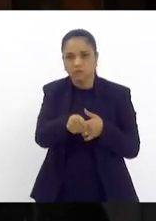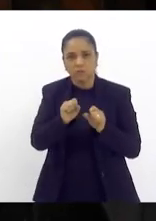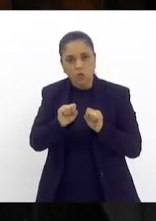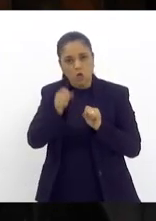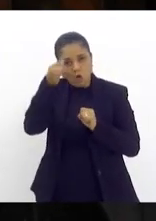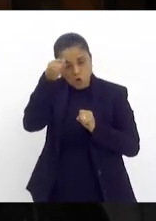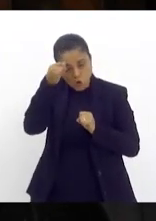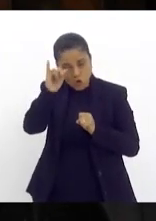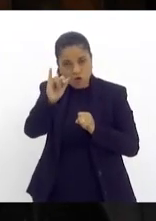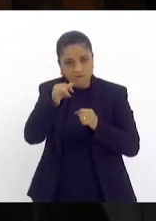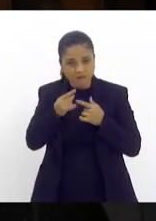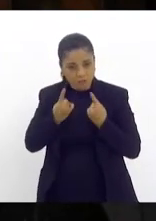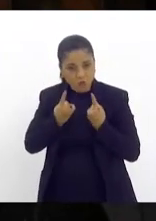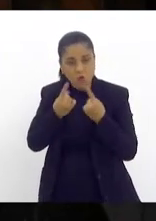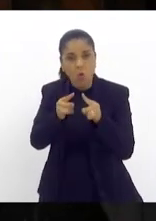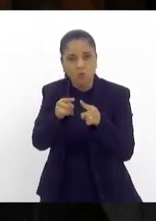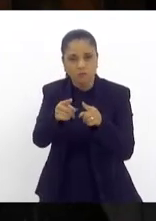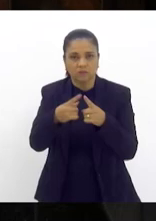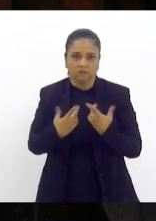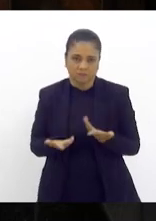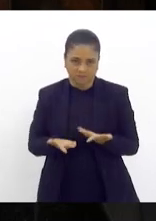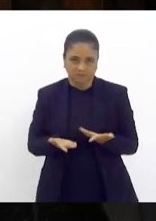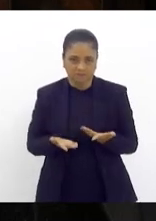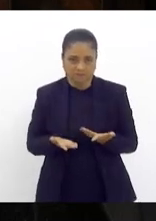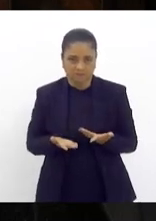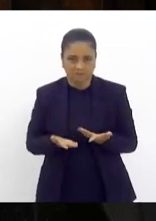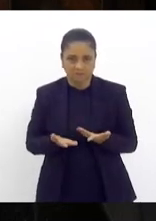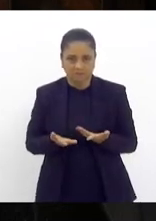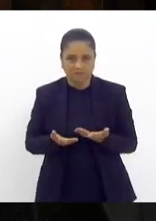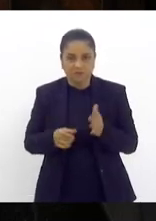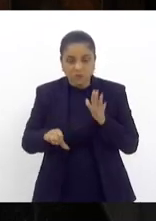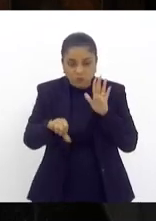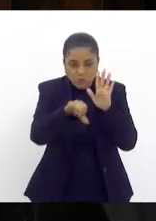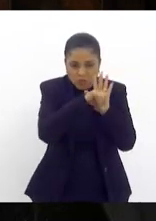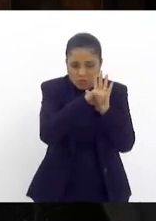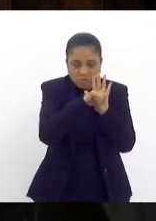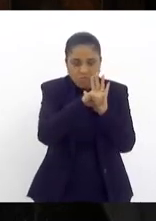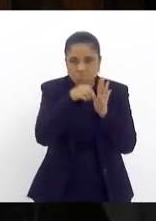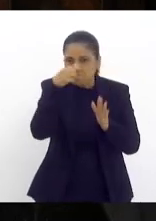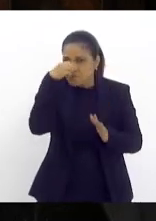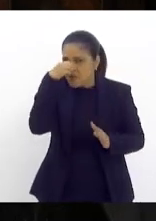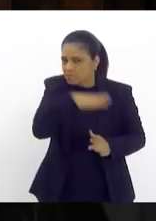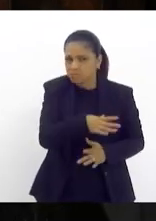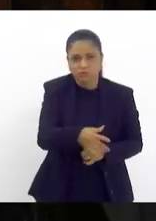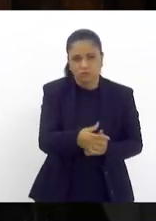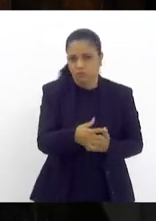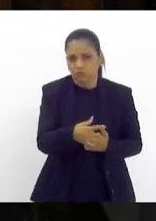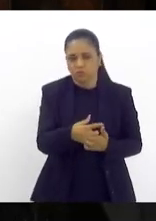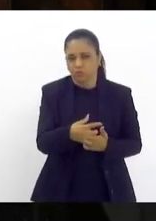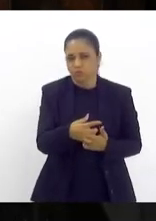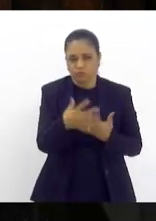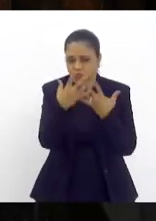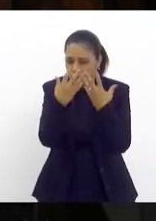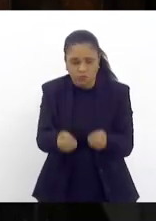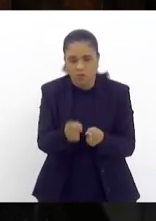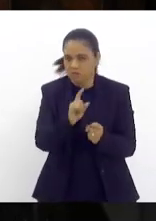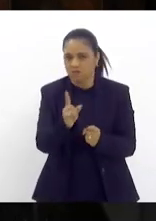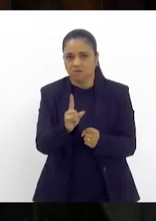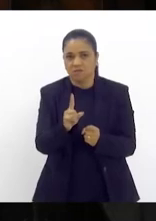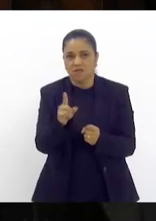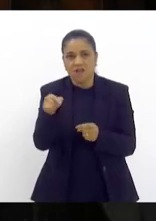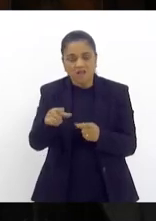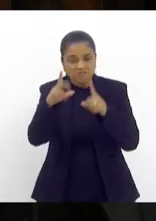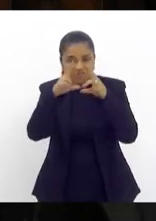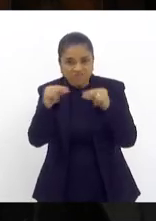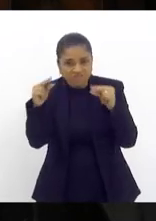Porque são crimes absolutamente abomináveis que estão acontecendo. Esse de Santa